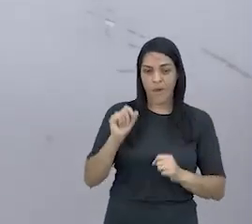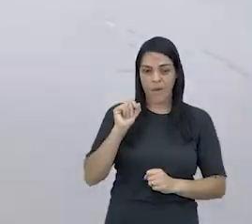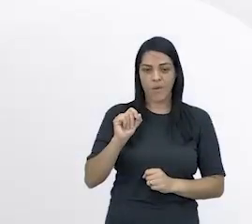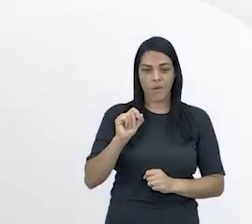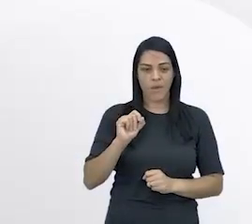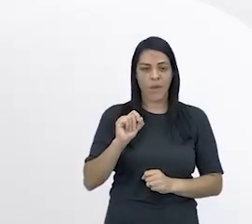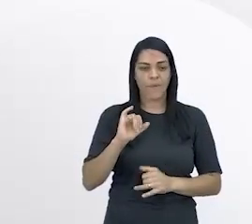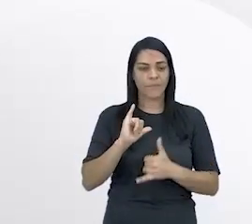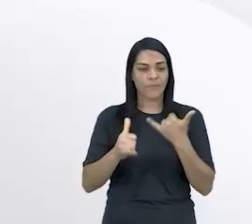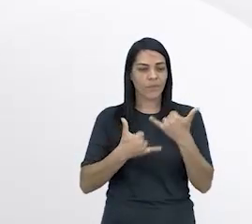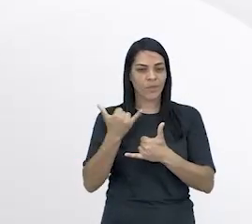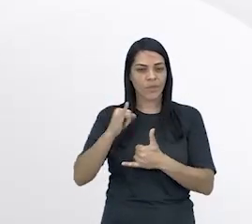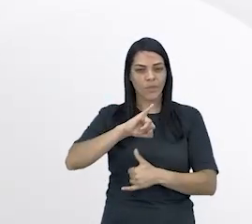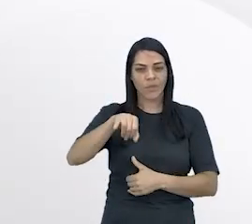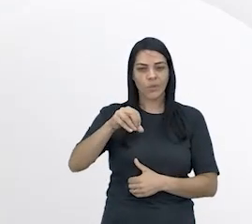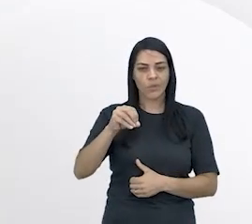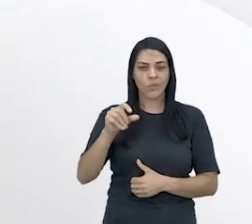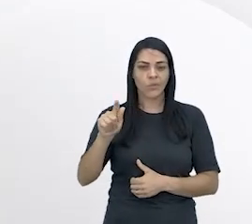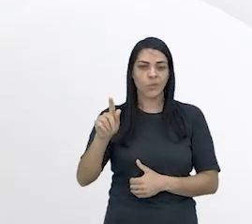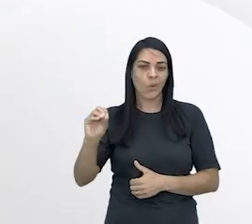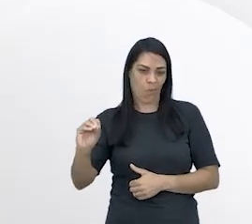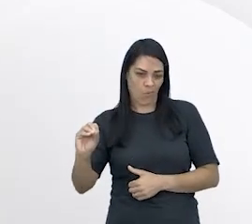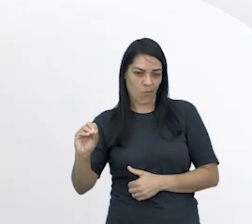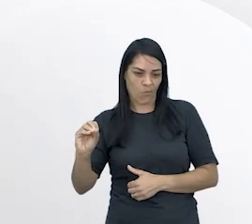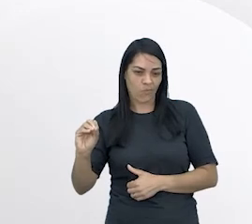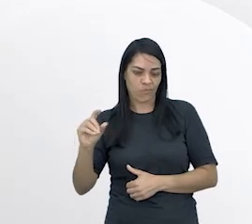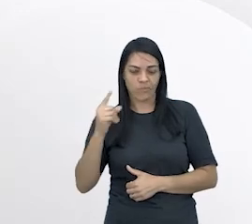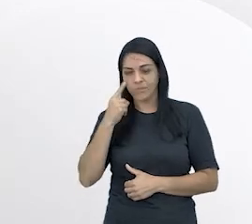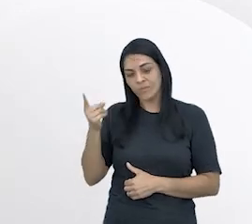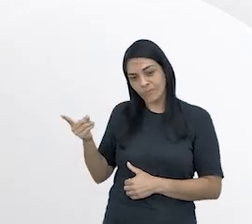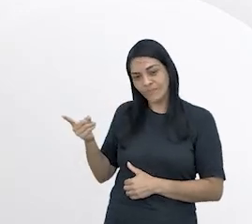ó. Vocês conhecem esse jogo? Olha,